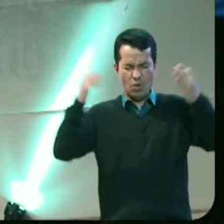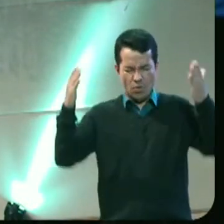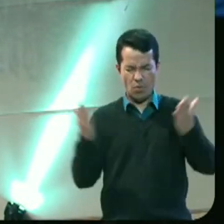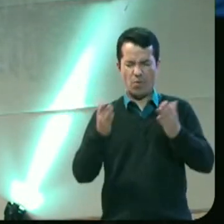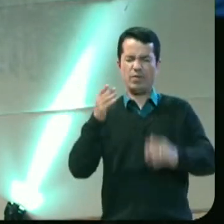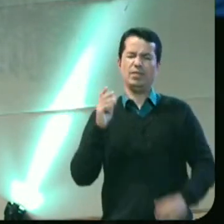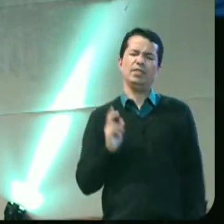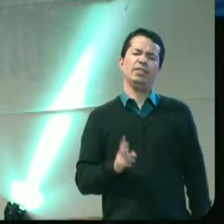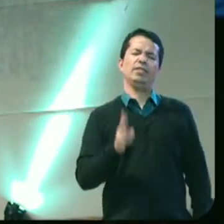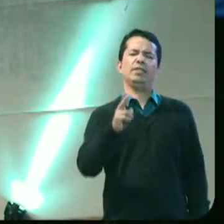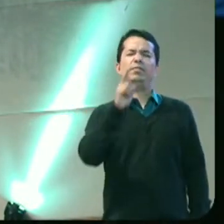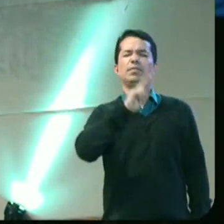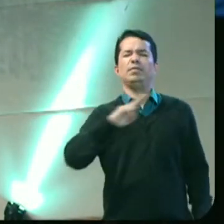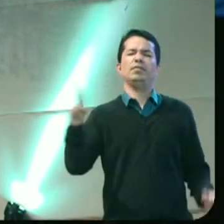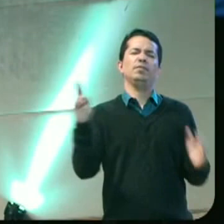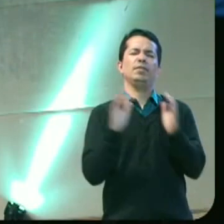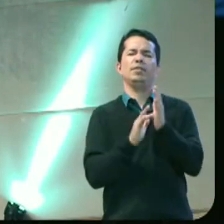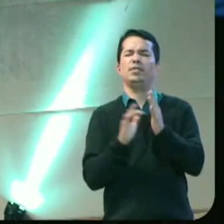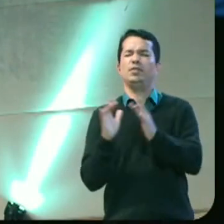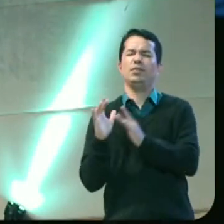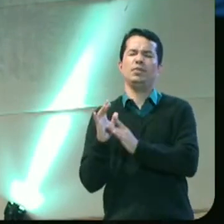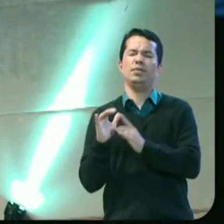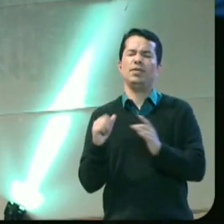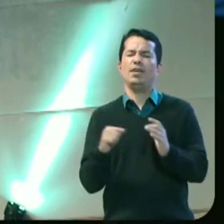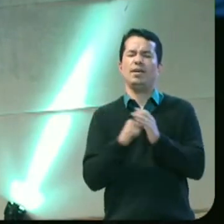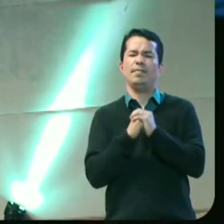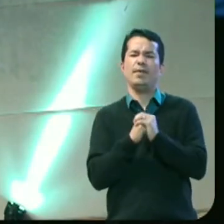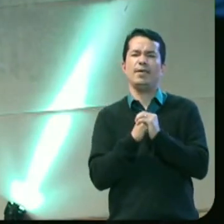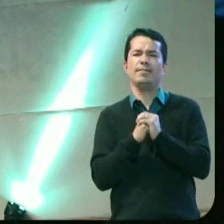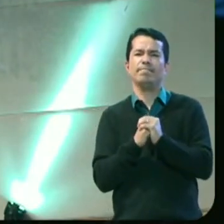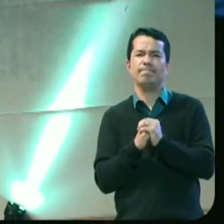e sempre, em nome de Jesus, amém. Deus te abençoe.